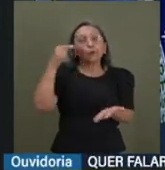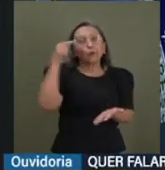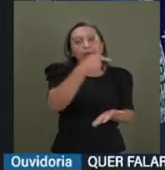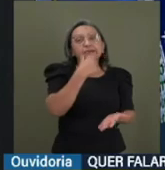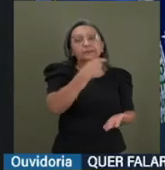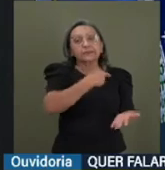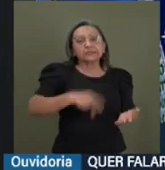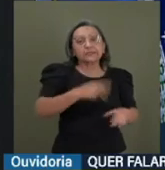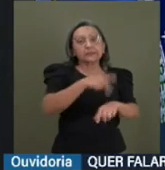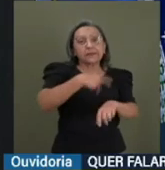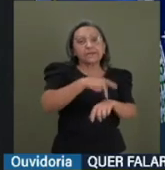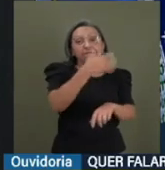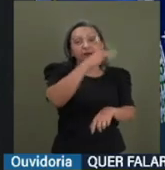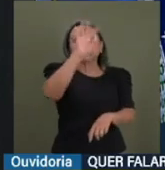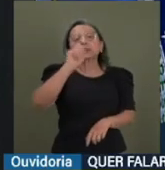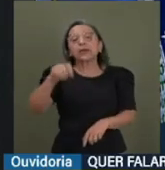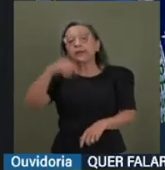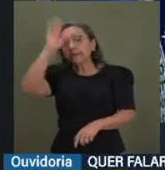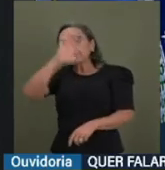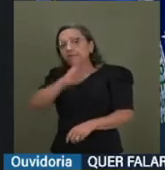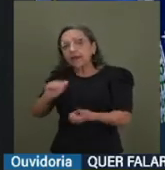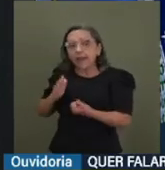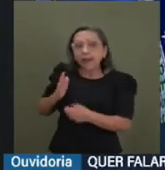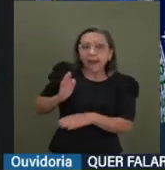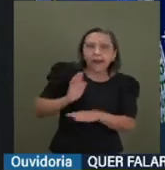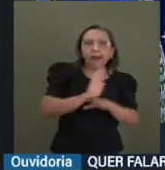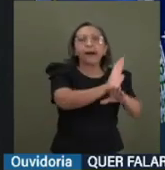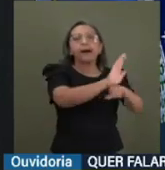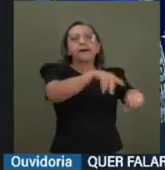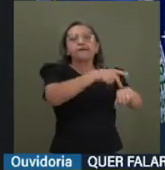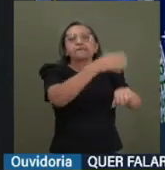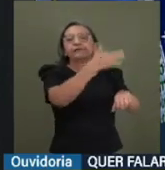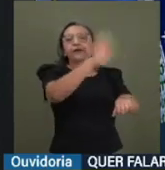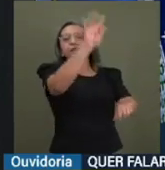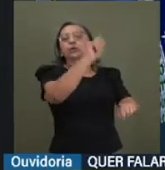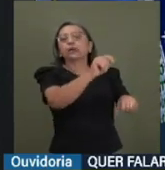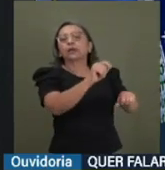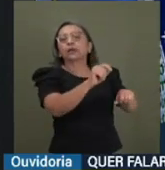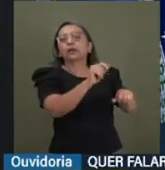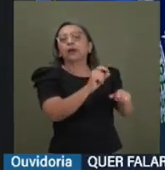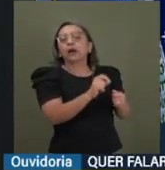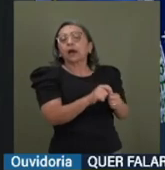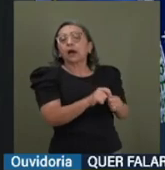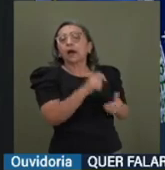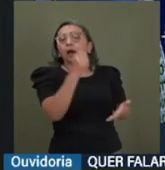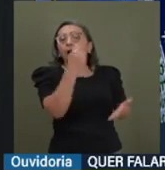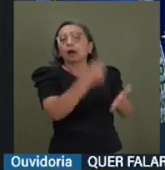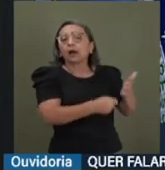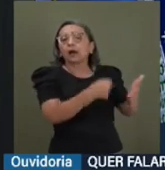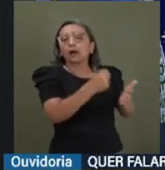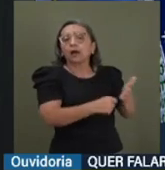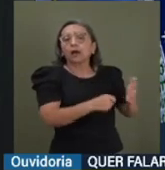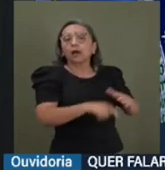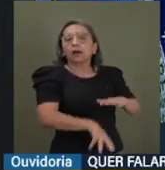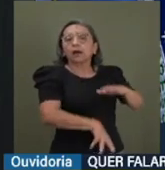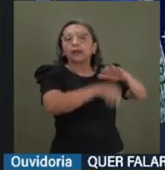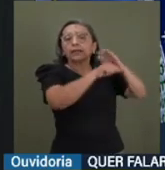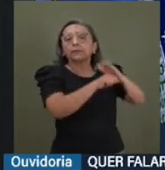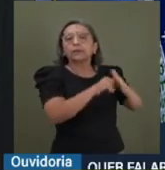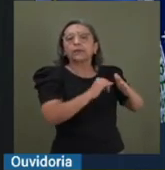aonde nós vamos ajudar a França a combater o garimpo ilegal, aonde? Na Guiana